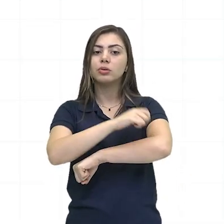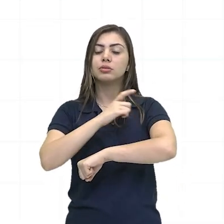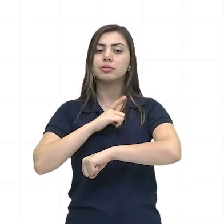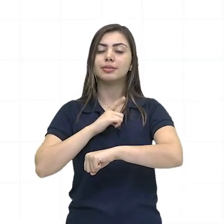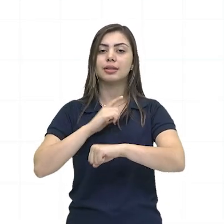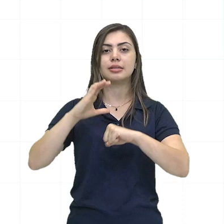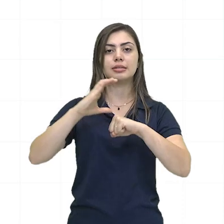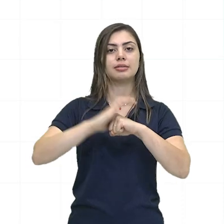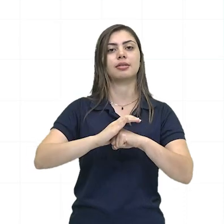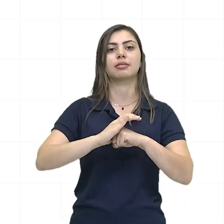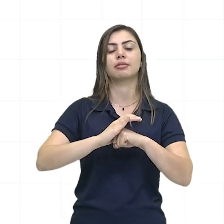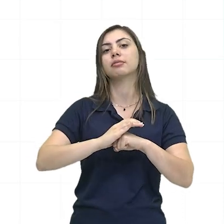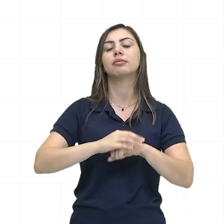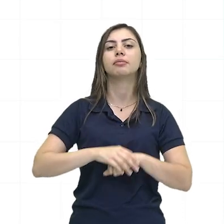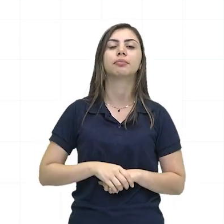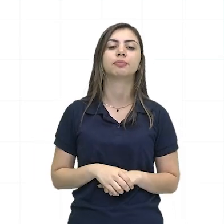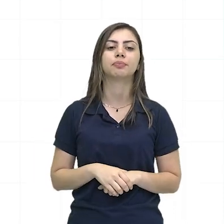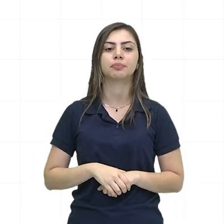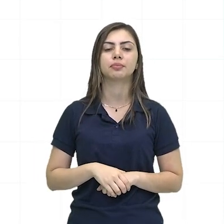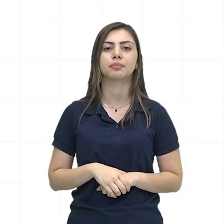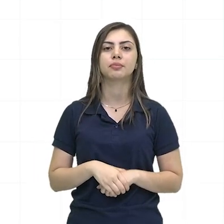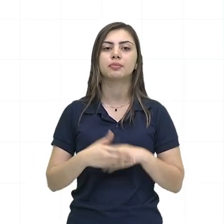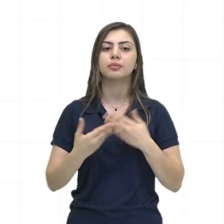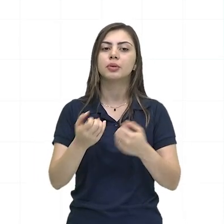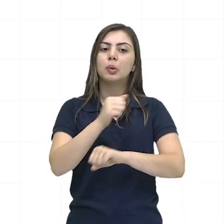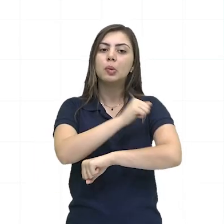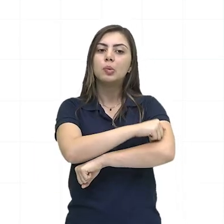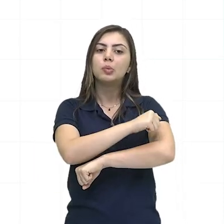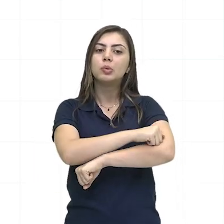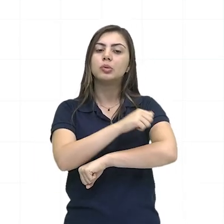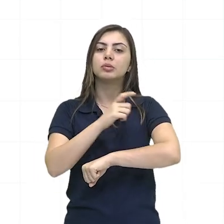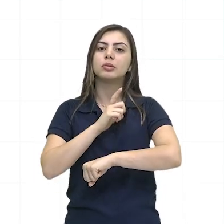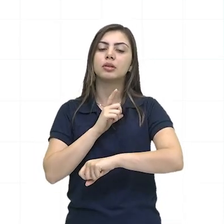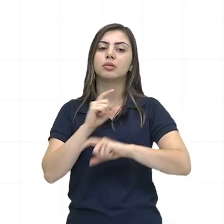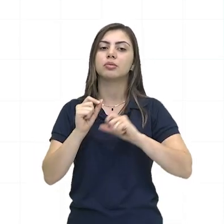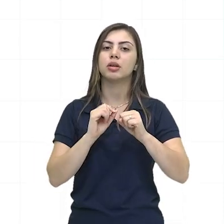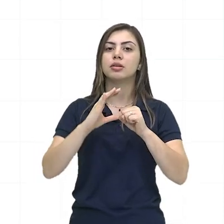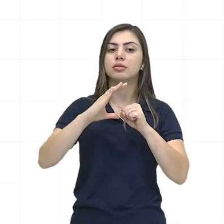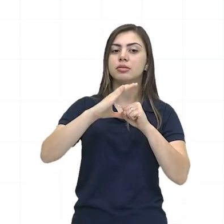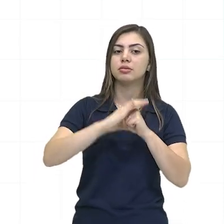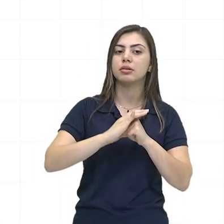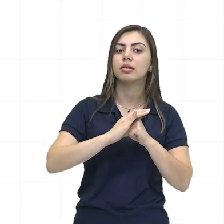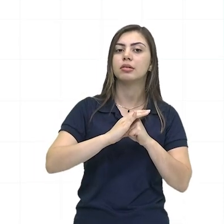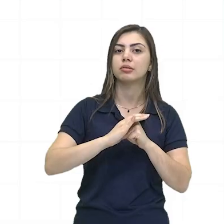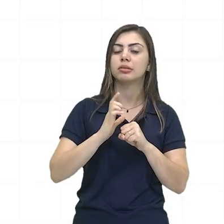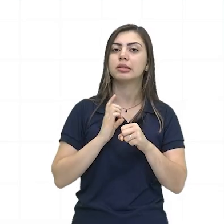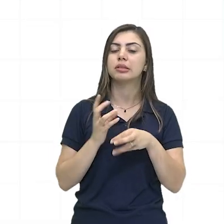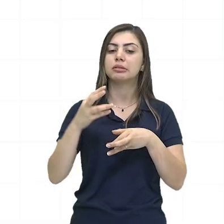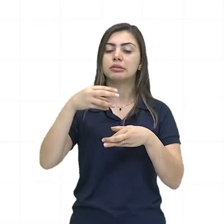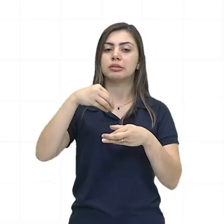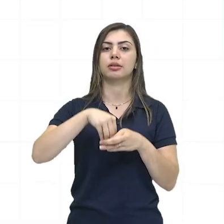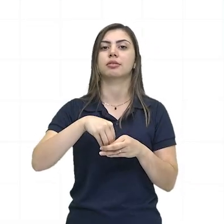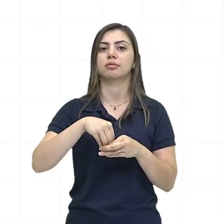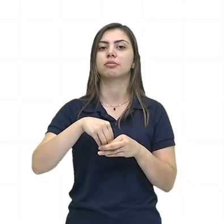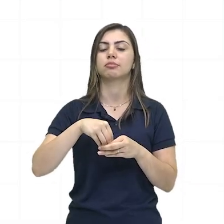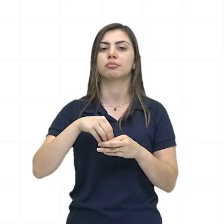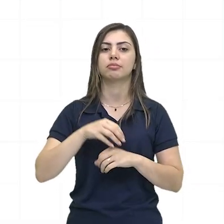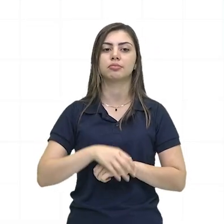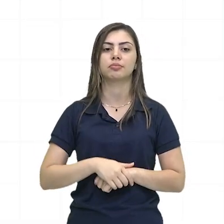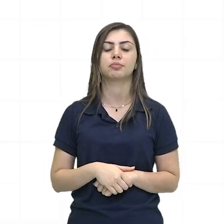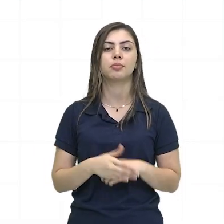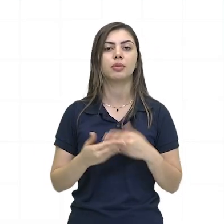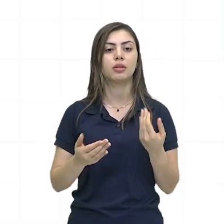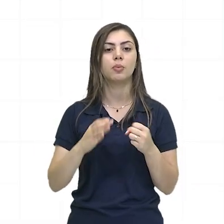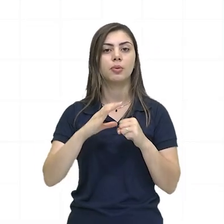os ossos, eles fazem parte de uma composição de tecido, né, que tem na sua estrutura as células.